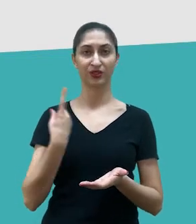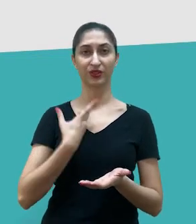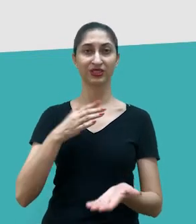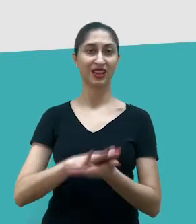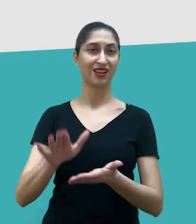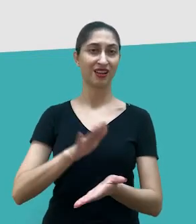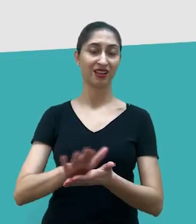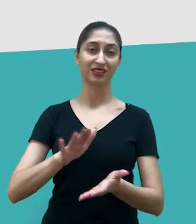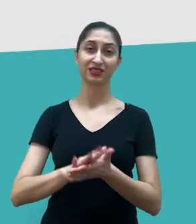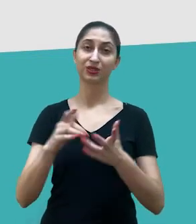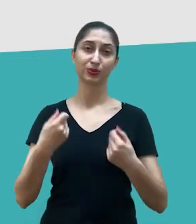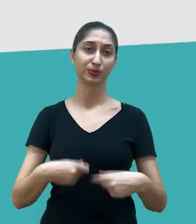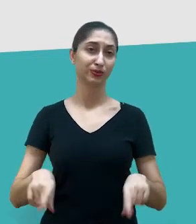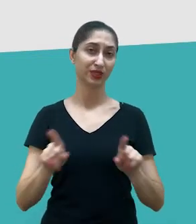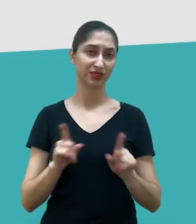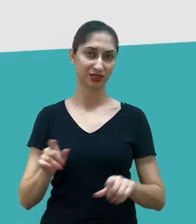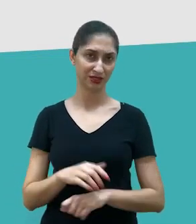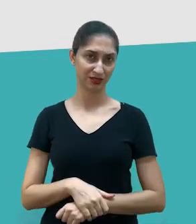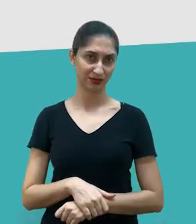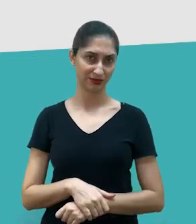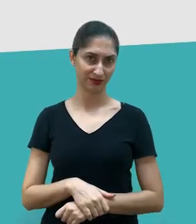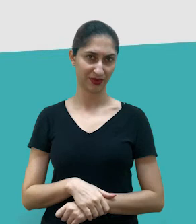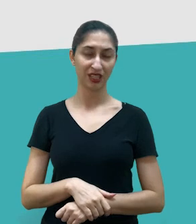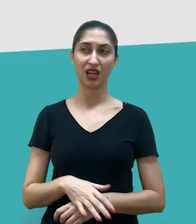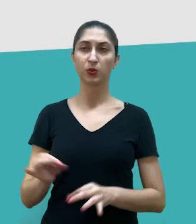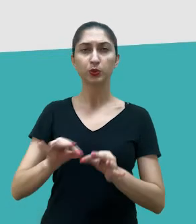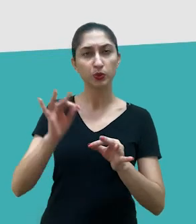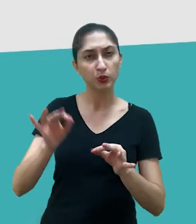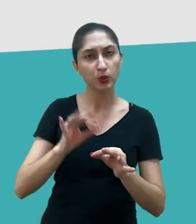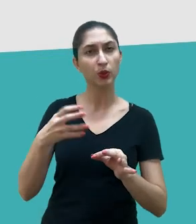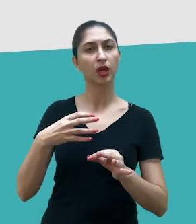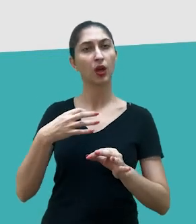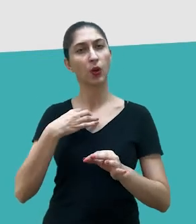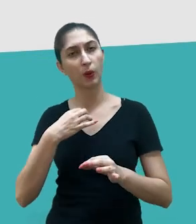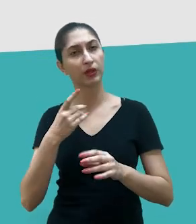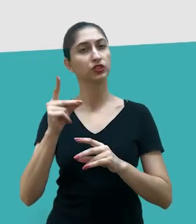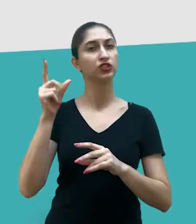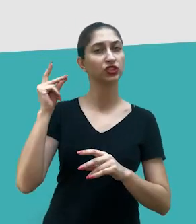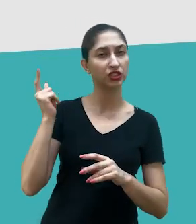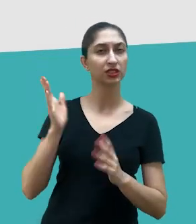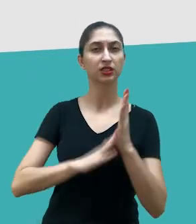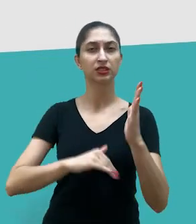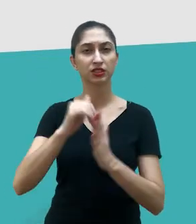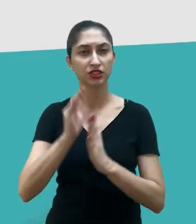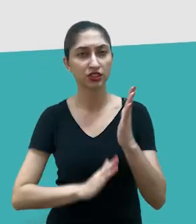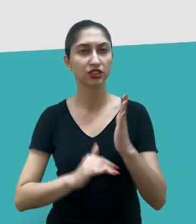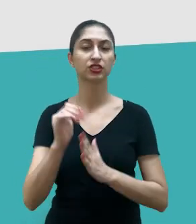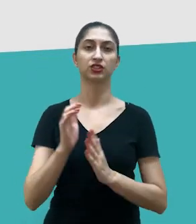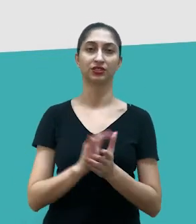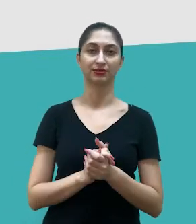sem necessidade. Não é? Customize peças antigas, não é? Tinja,